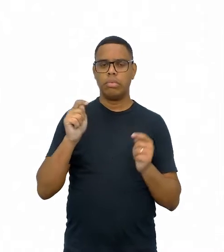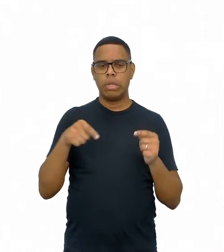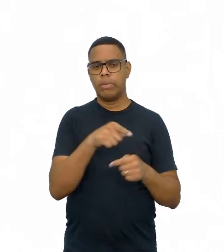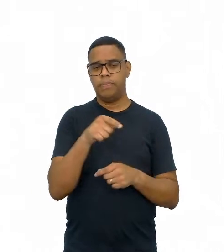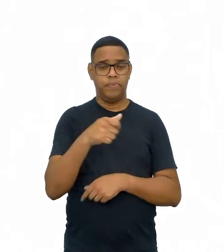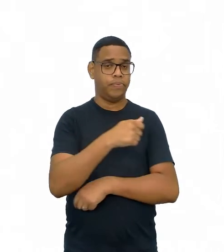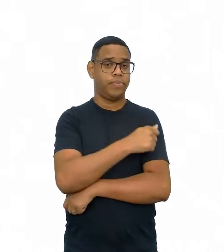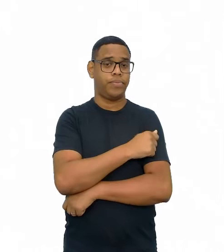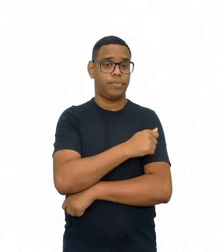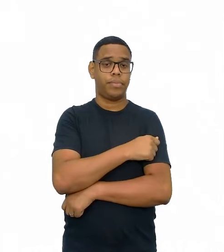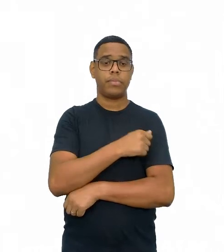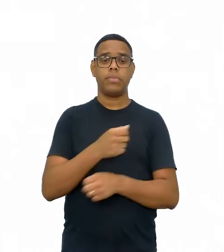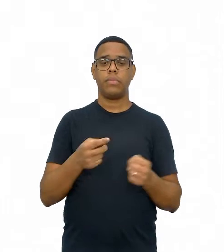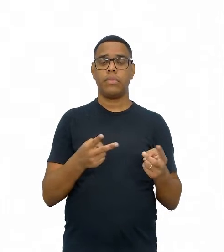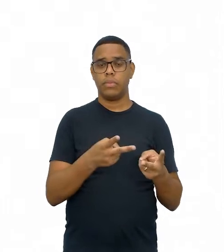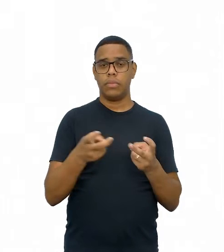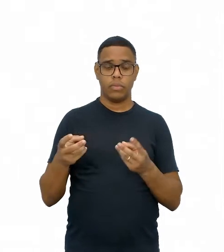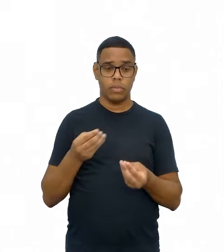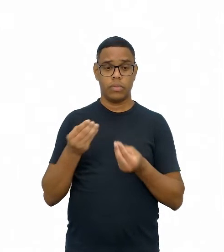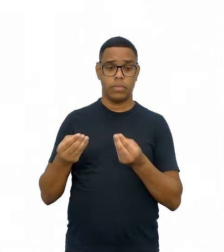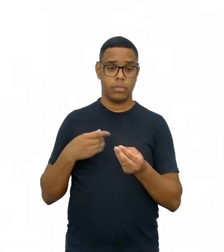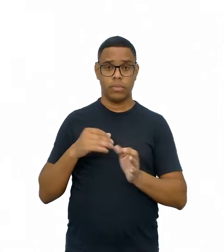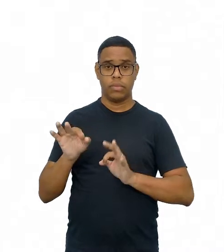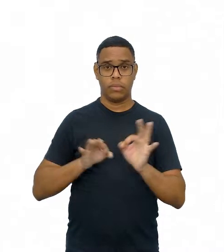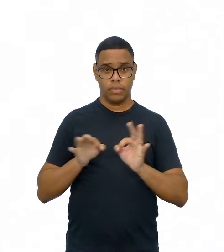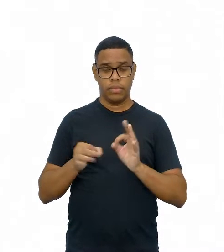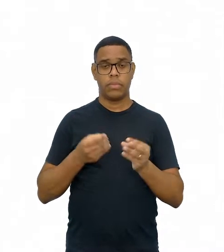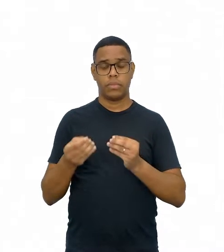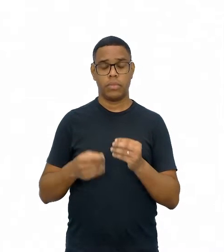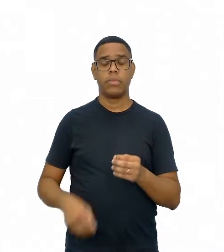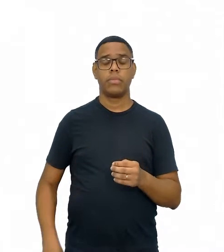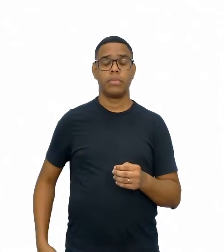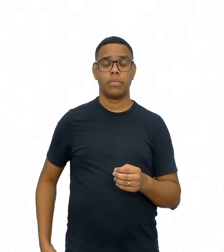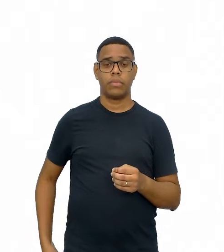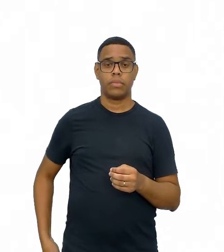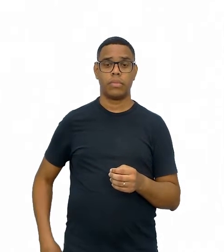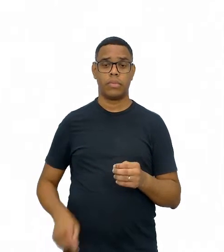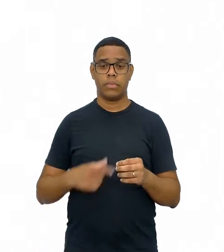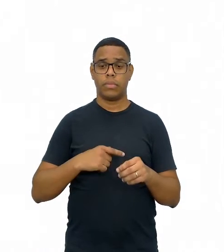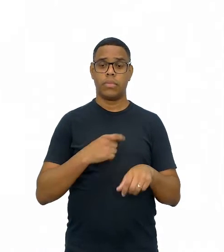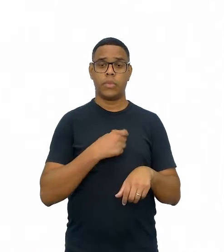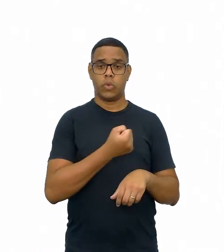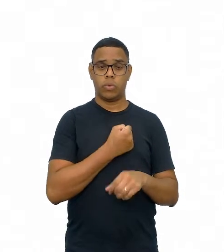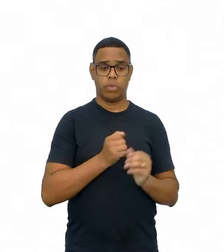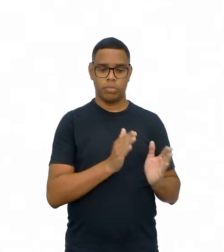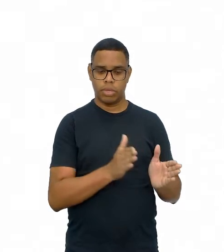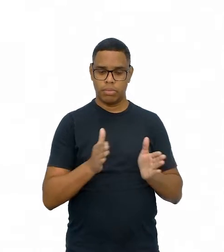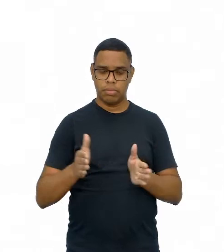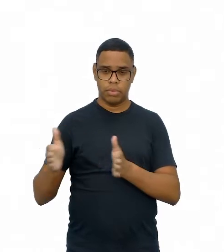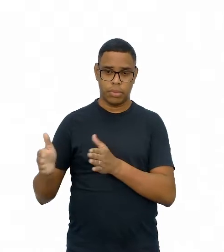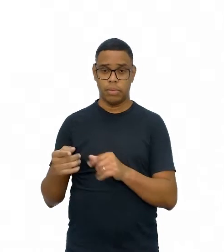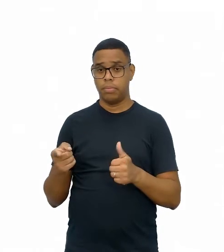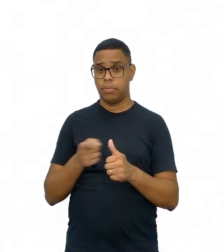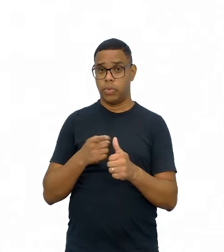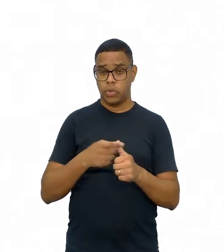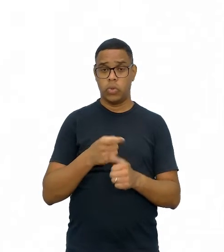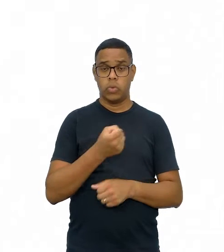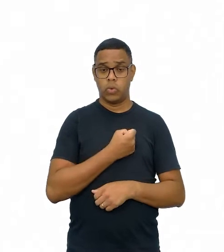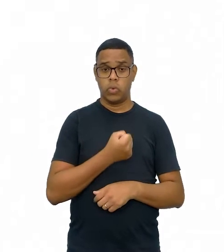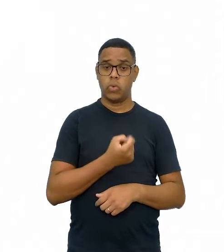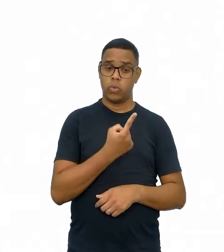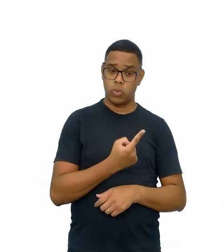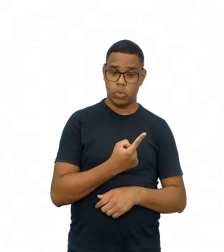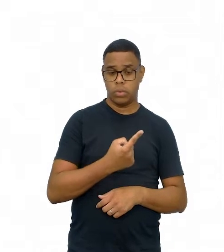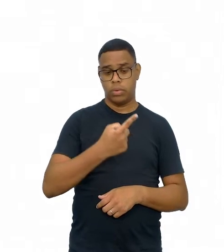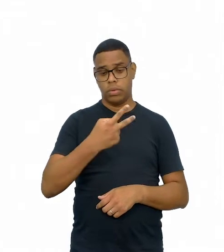que os estudantes observem uma certa ordenação e sequenciação entre os números. Então, primeiro vem o 1, depois